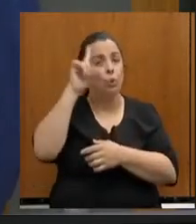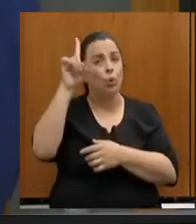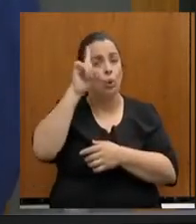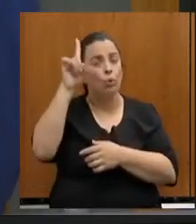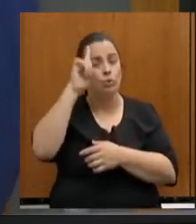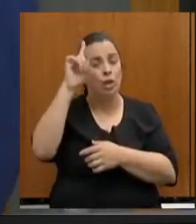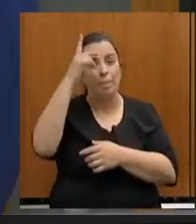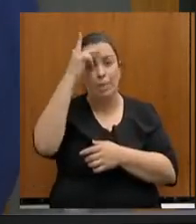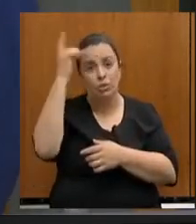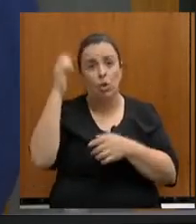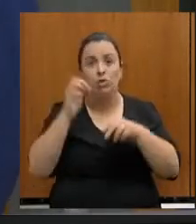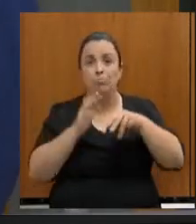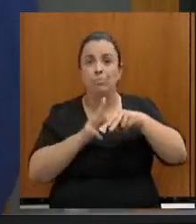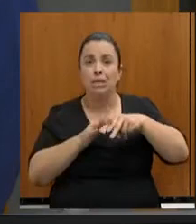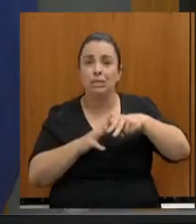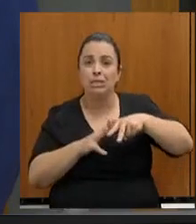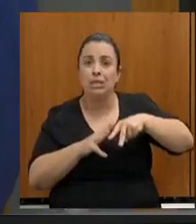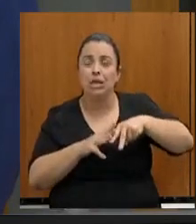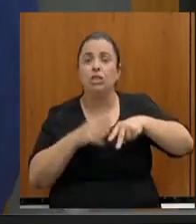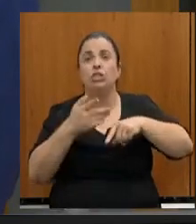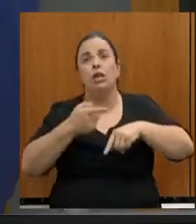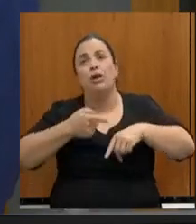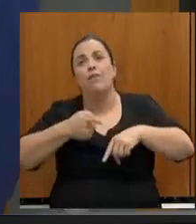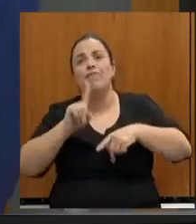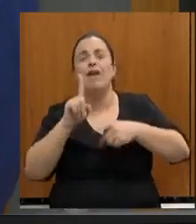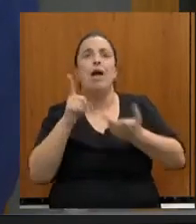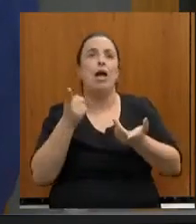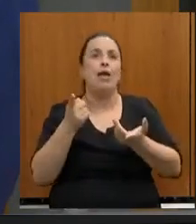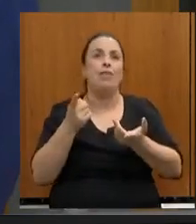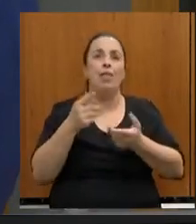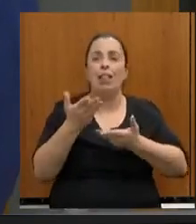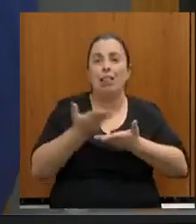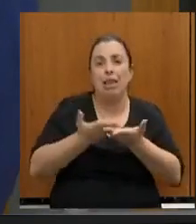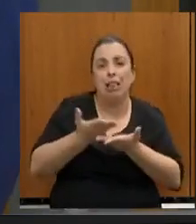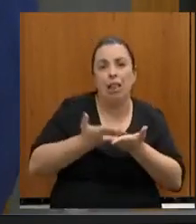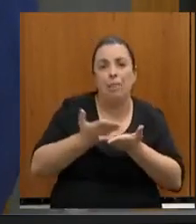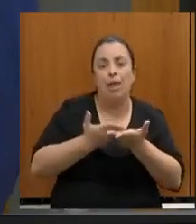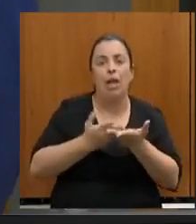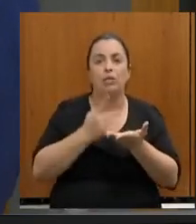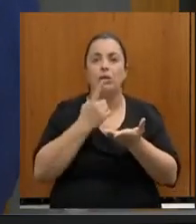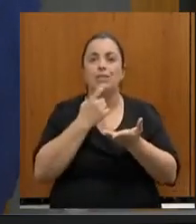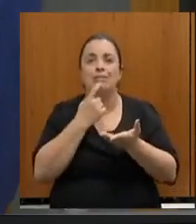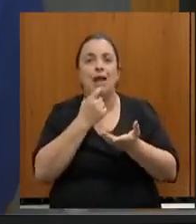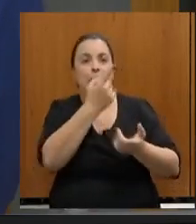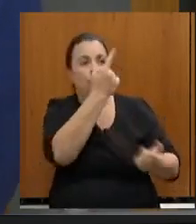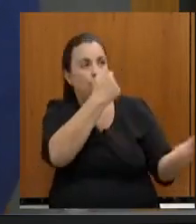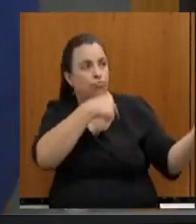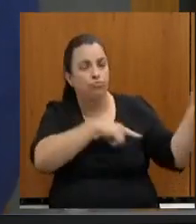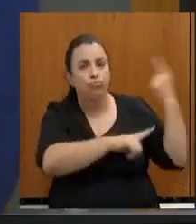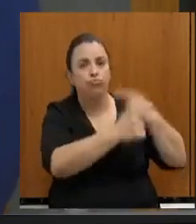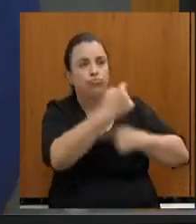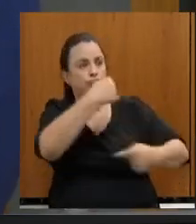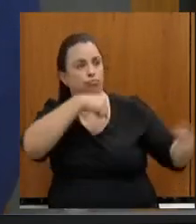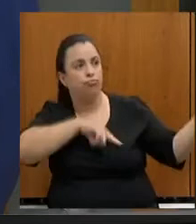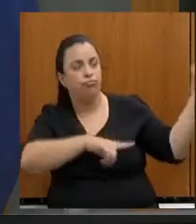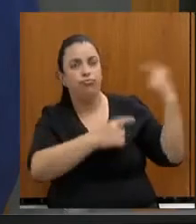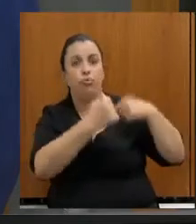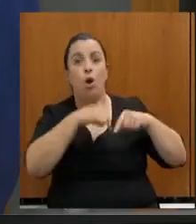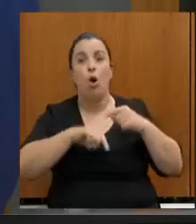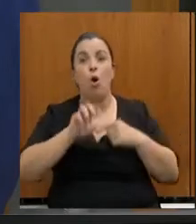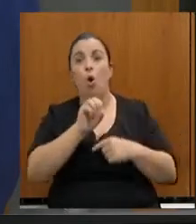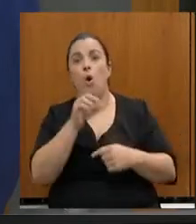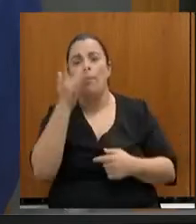vão para o hemodiálise que vão fazer tratar outros tratamentos que estão agora a rir